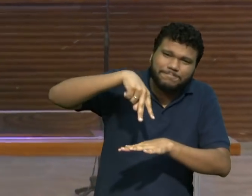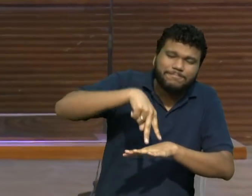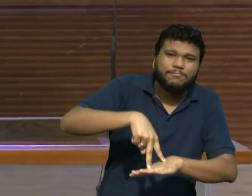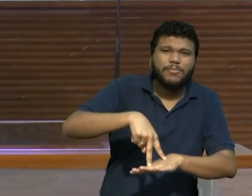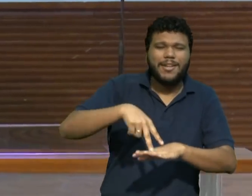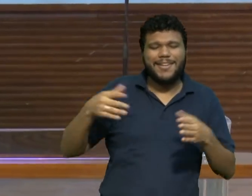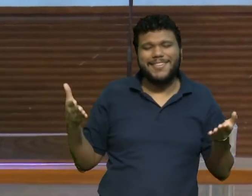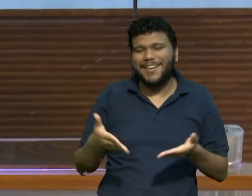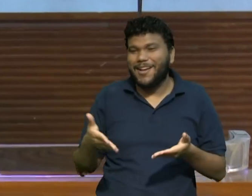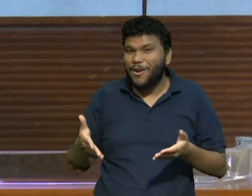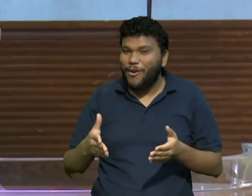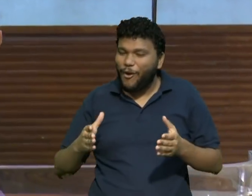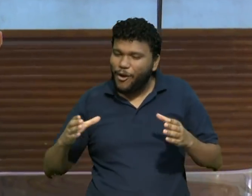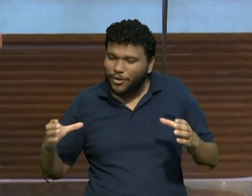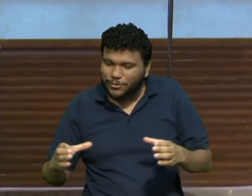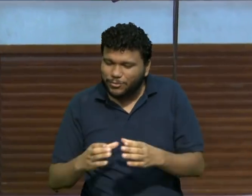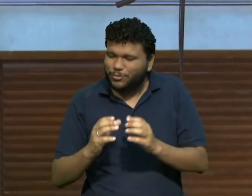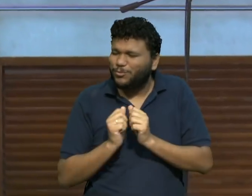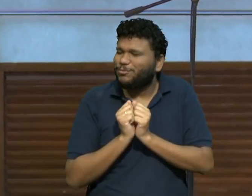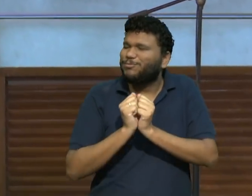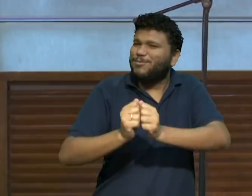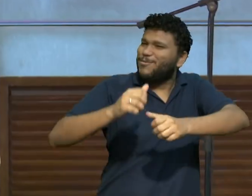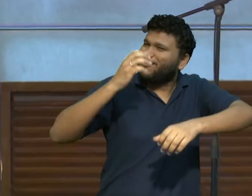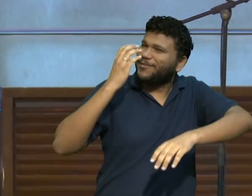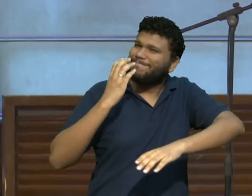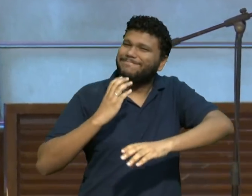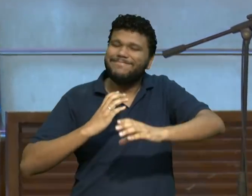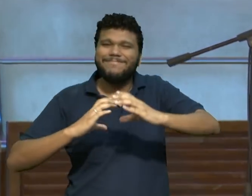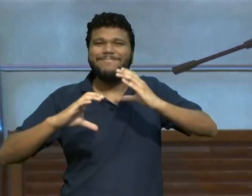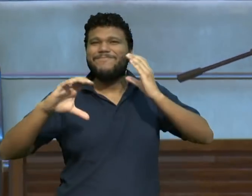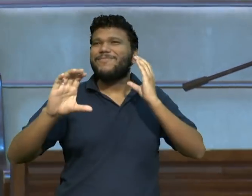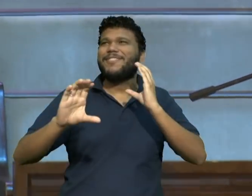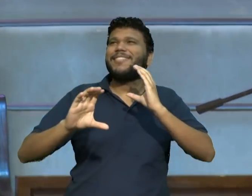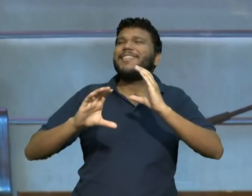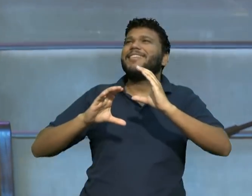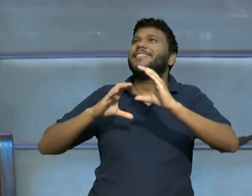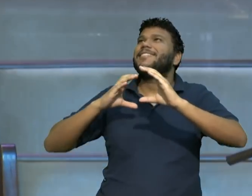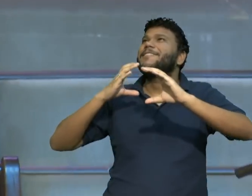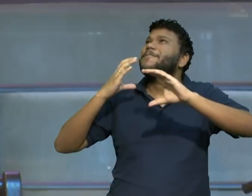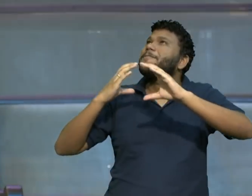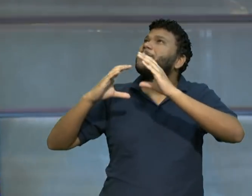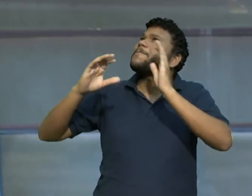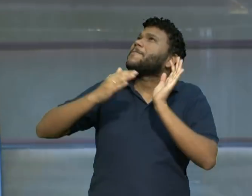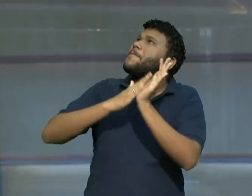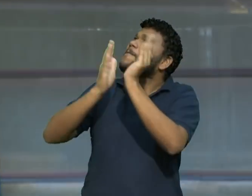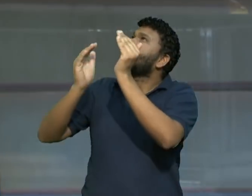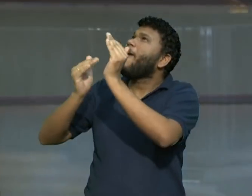vou olha ação rei meu Salvador BA